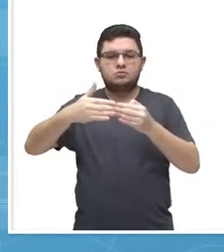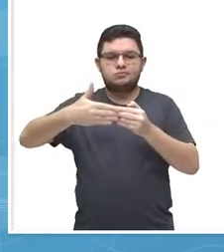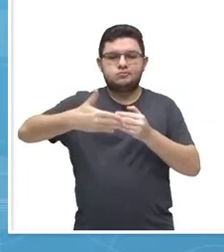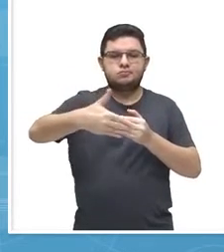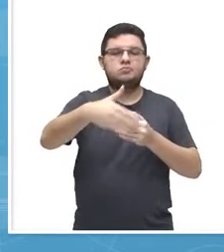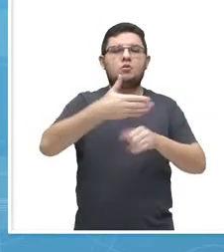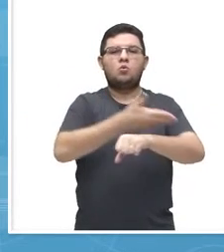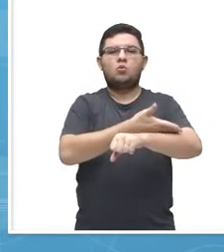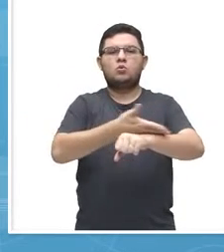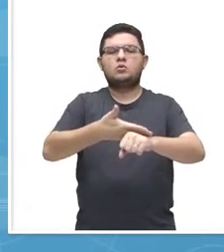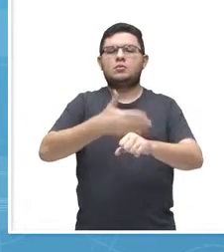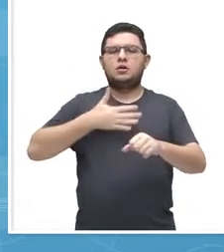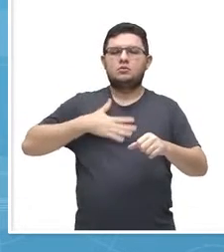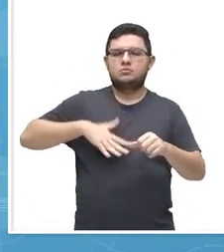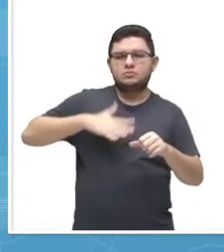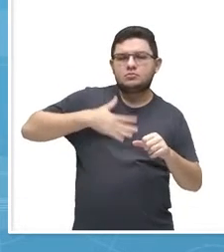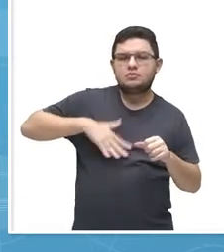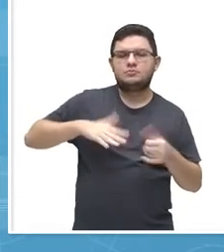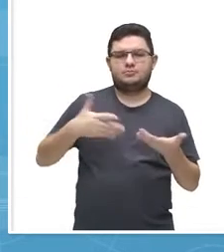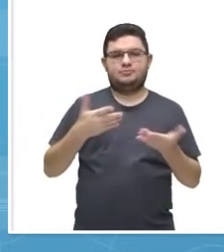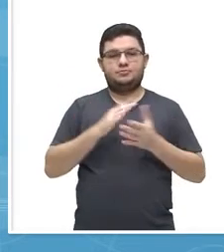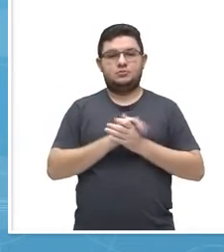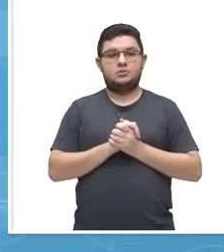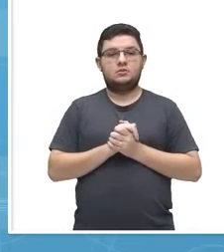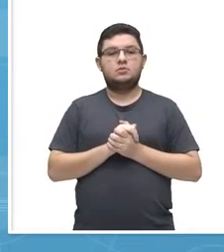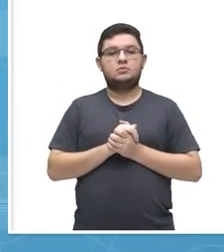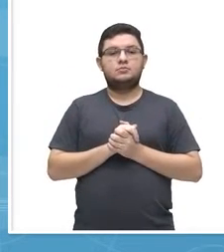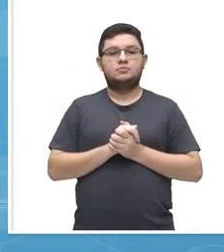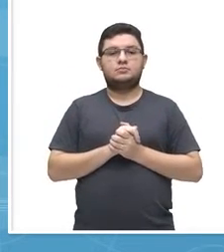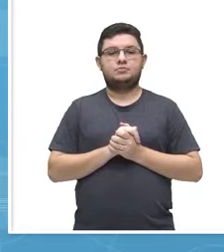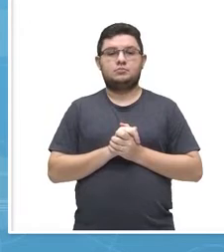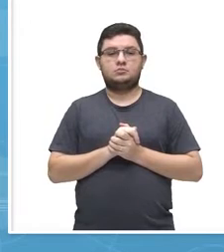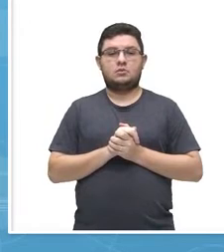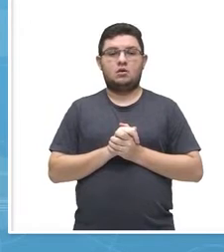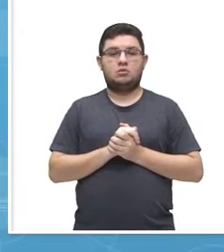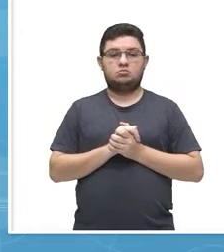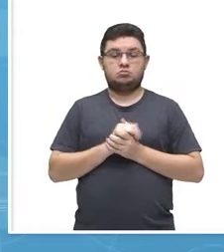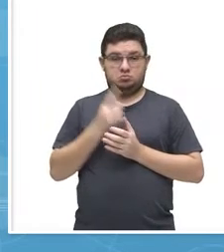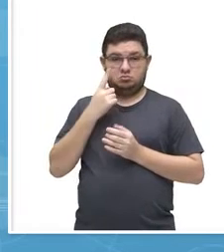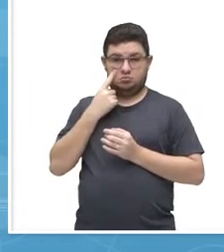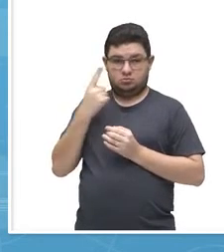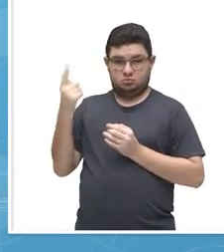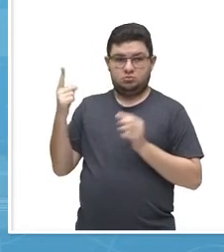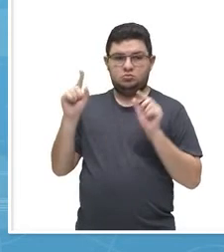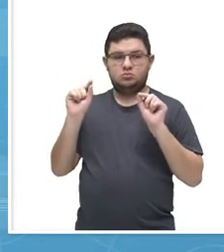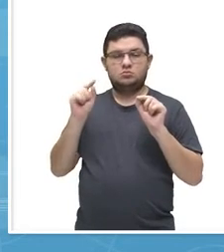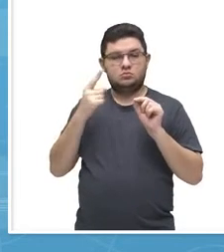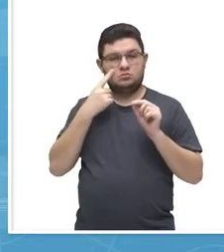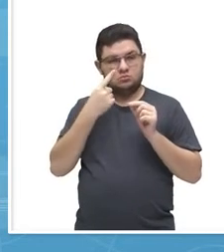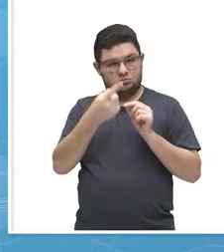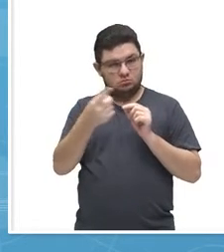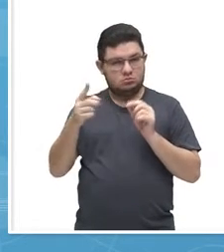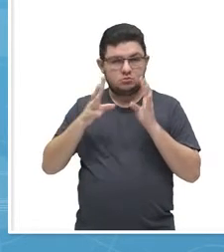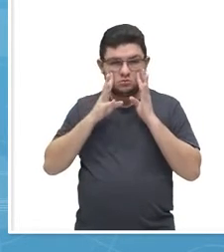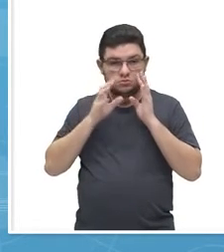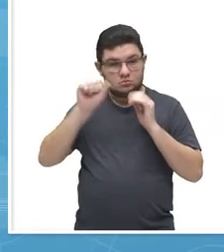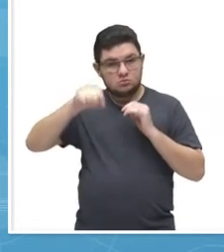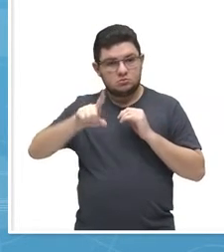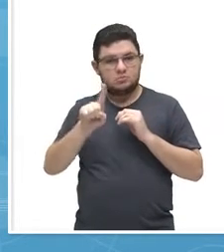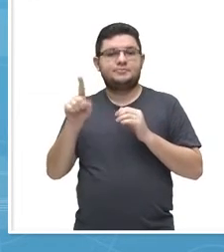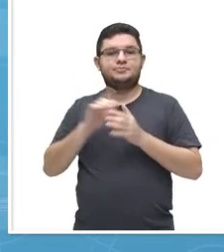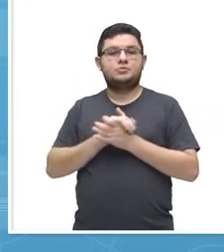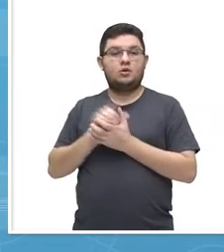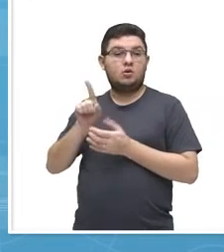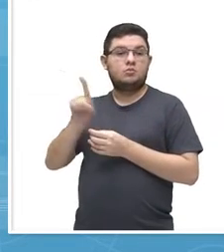testar vocês estavam prestando atenção, dá uma olhadinha aqui na próxima cartela, vamos lá. Então, faça a tradução das atividades a